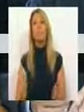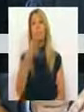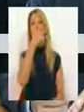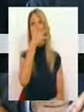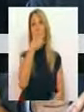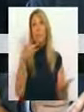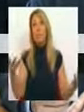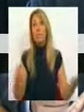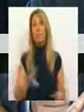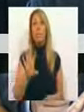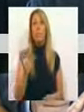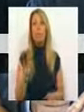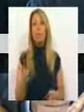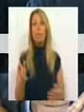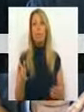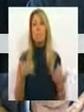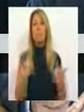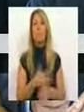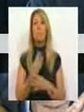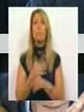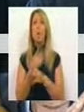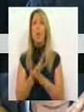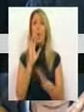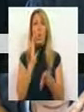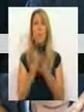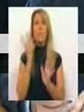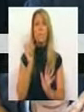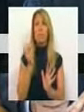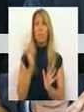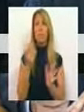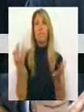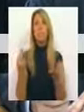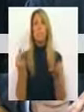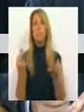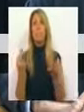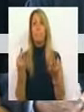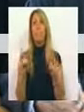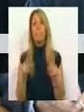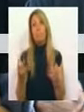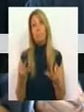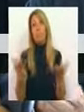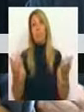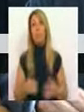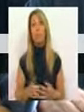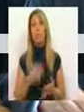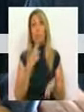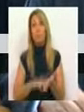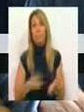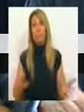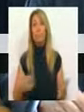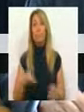infelizmente, o país tem tido incêndios nos últimos anos. Esse é um facto. Também foi-nos dito